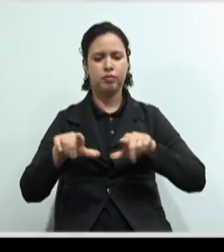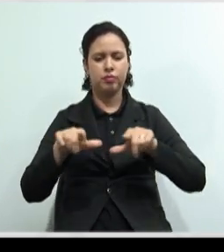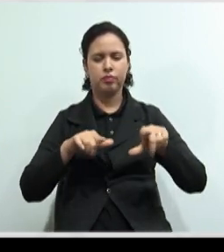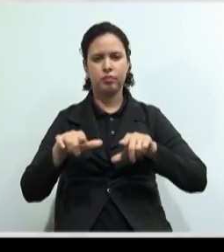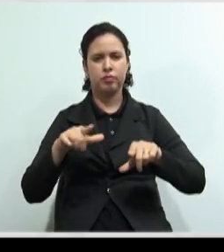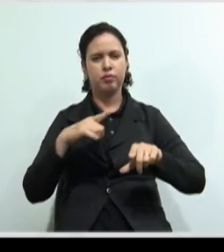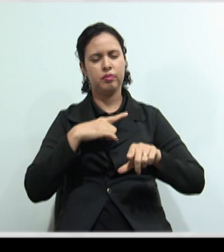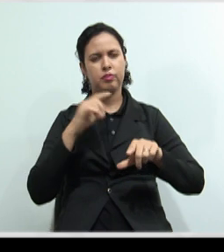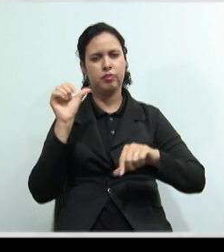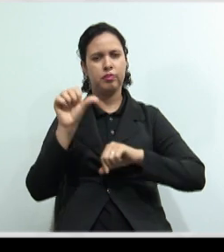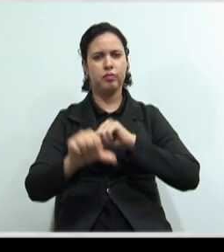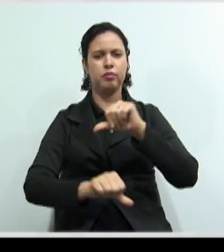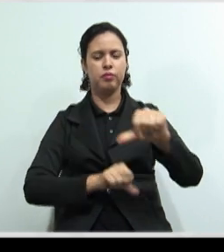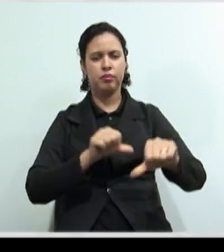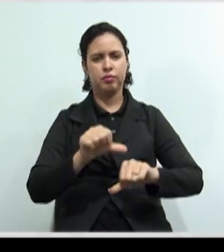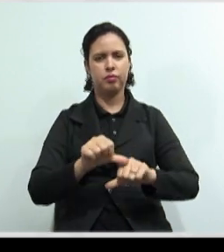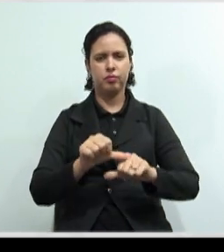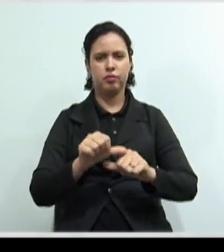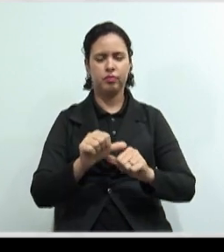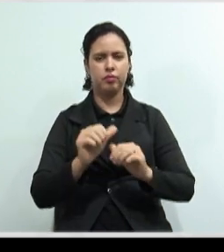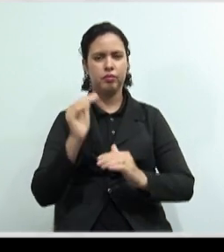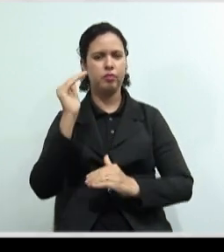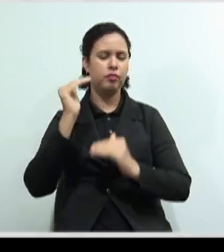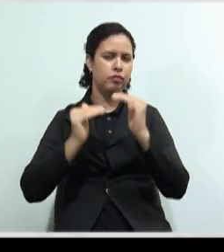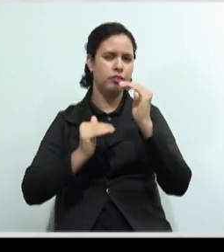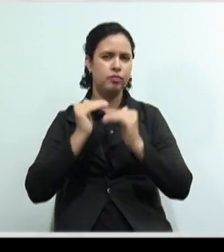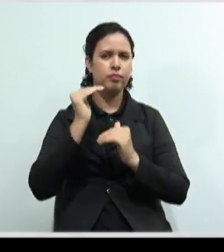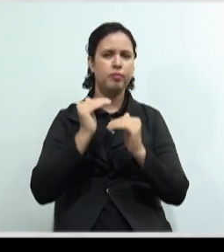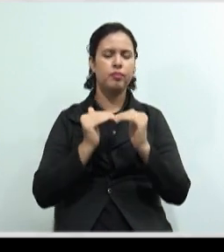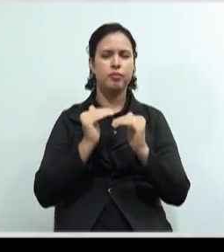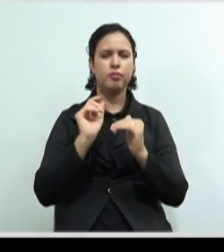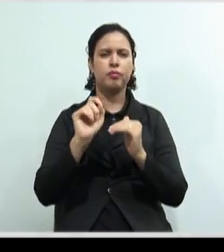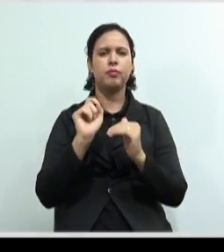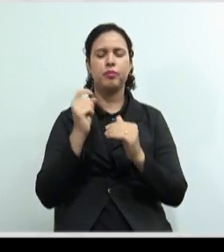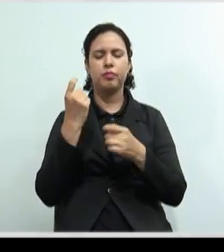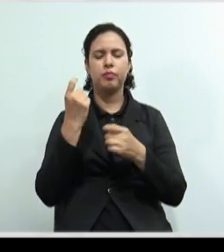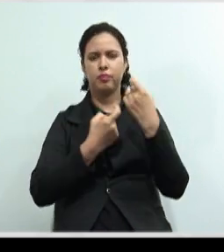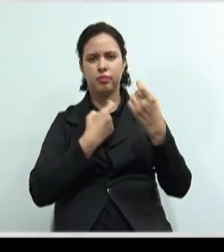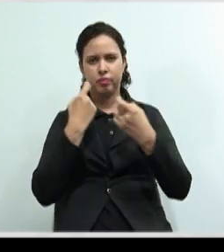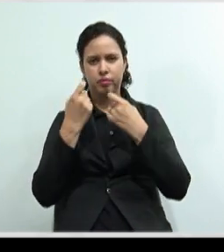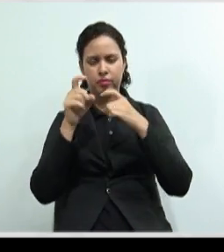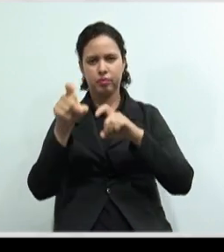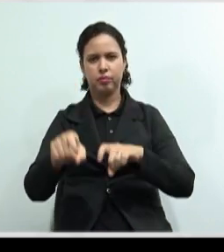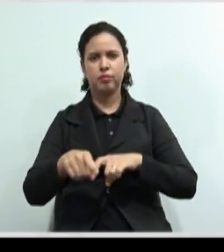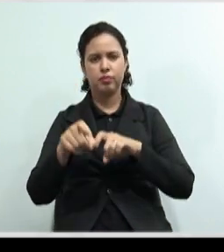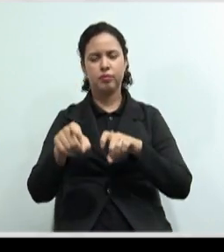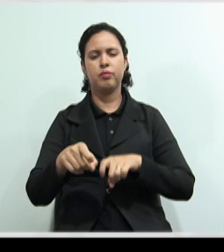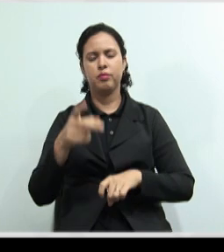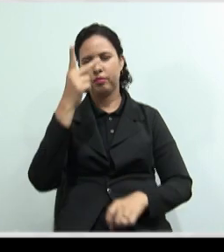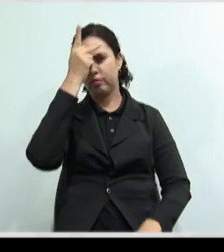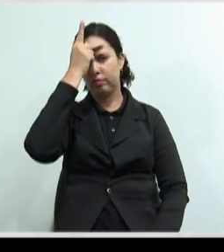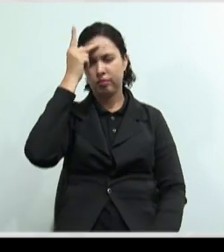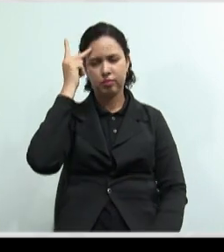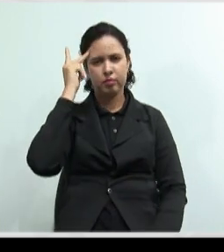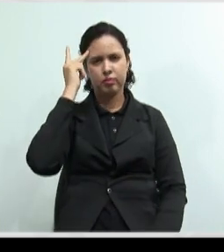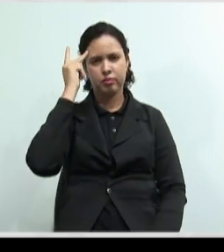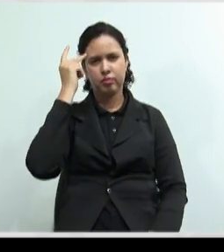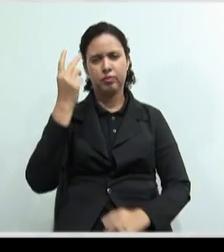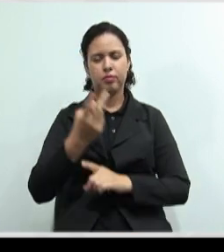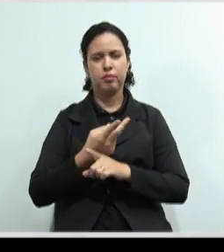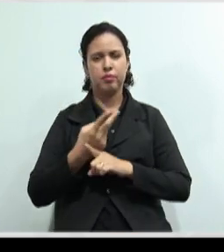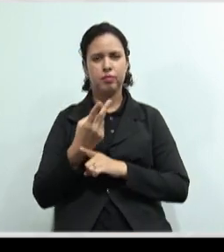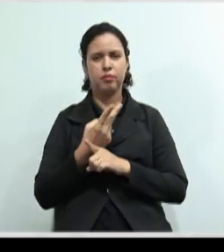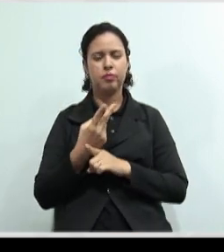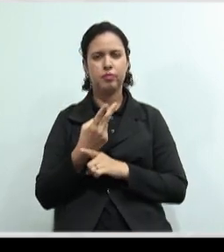uma mudança nessa questão da hierarquia, não somente a preocupação do produtor, mas também das pessoas que estão realmente atuando